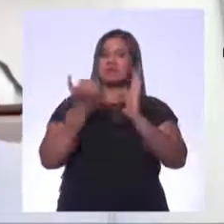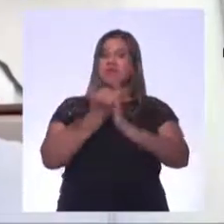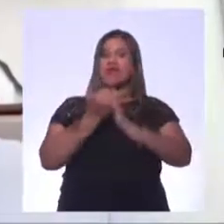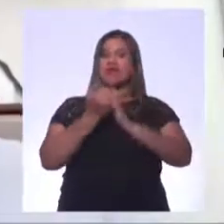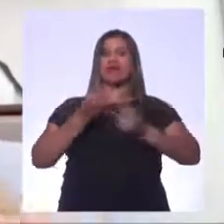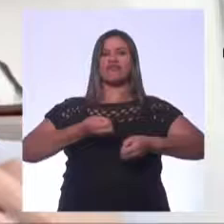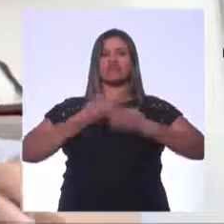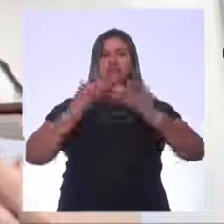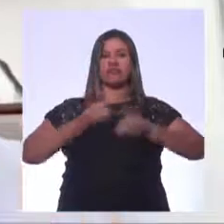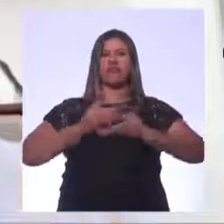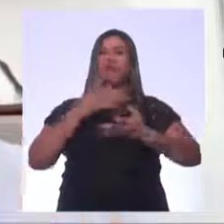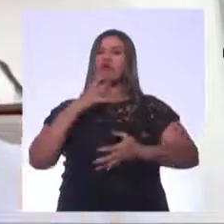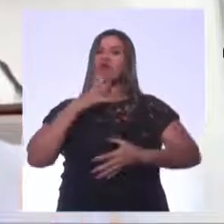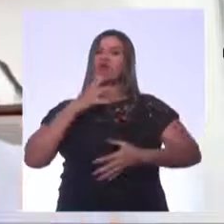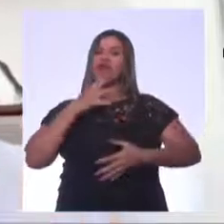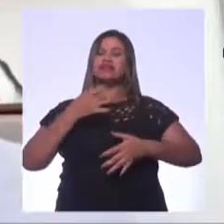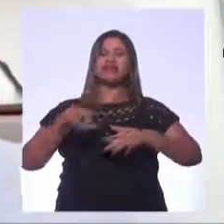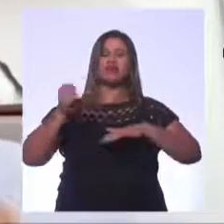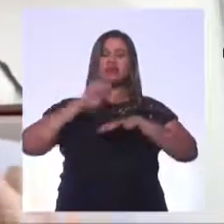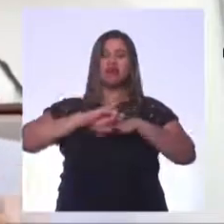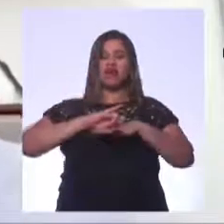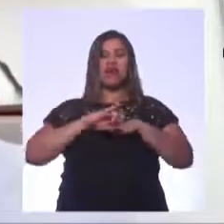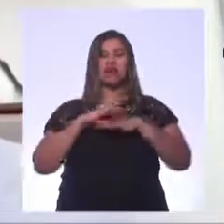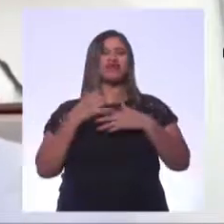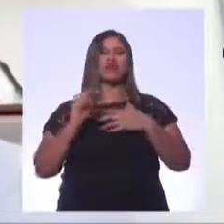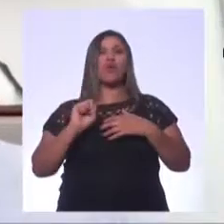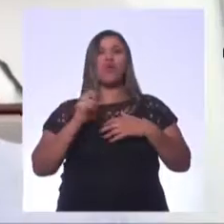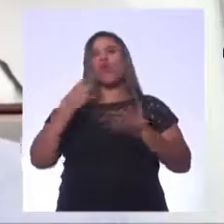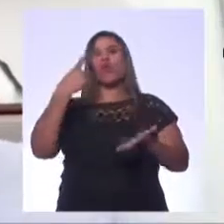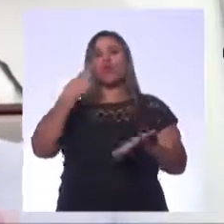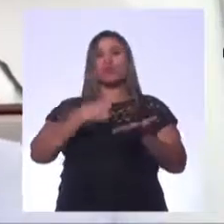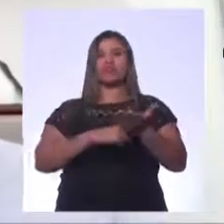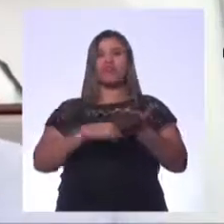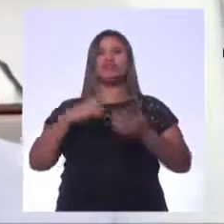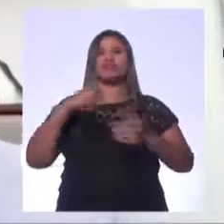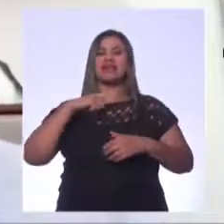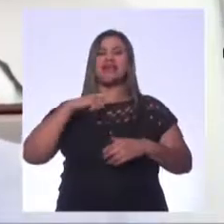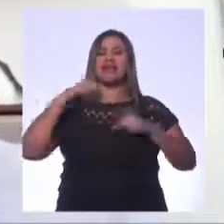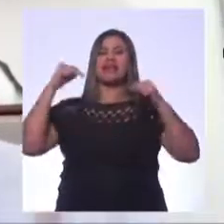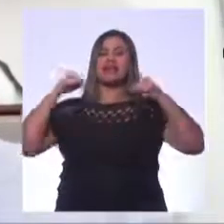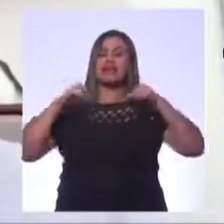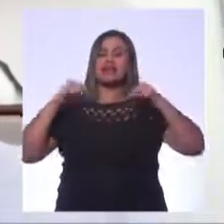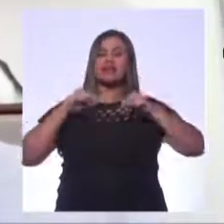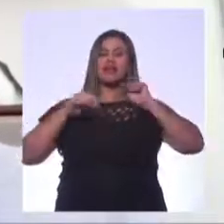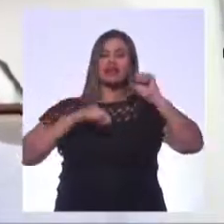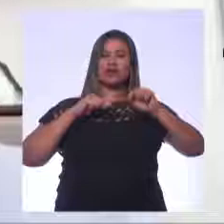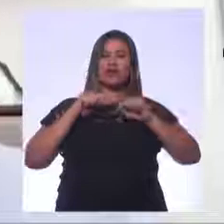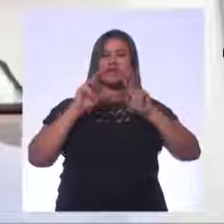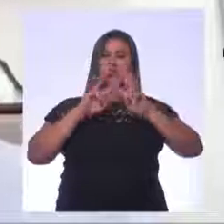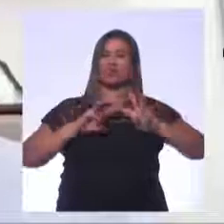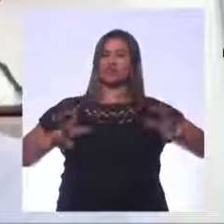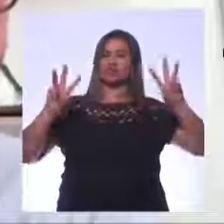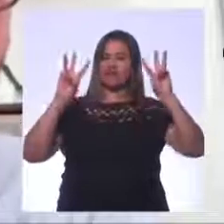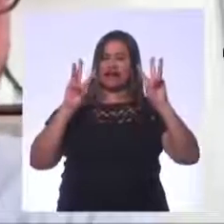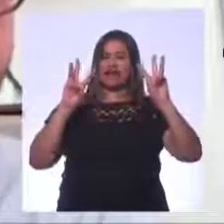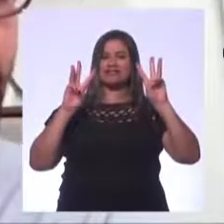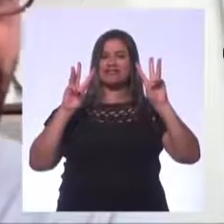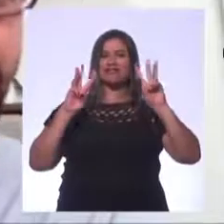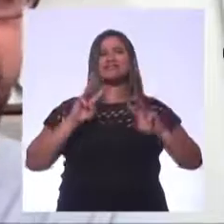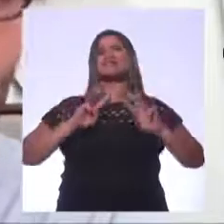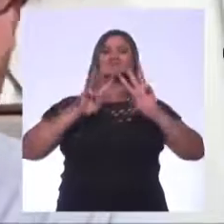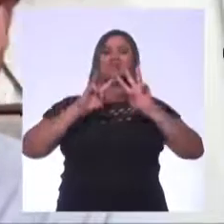e para conhecer um pouco mais do nosso centro, para saber como agendar, nós vamos deixar aqui para vocês, primeiro, o nosso site, então, que é